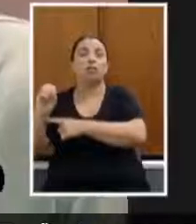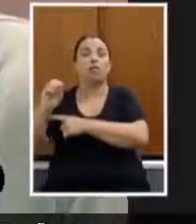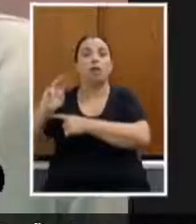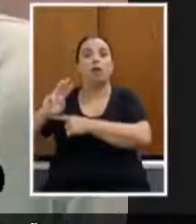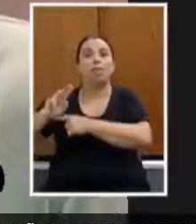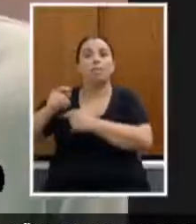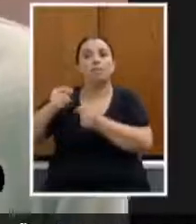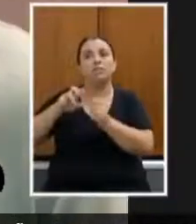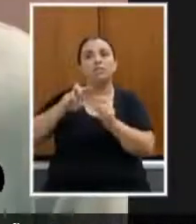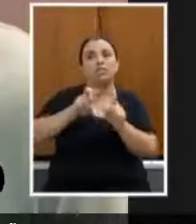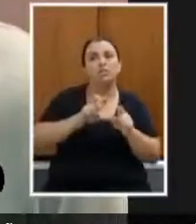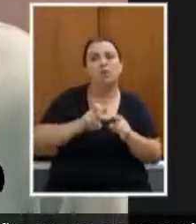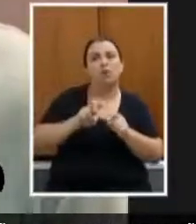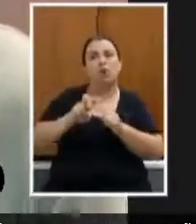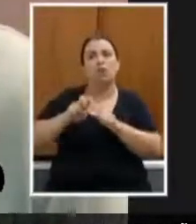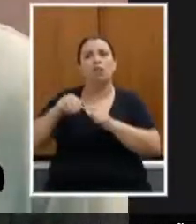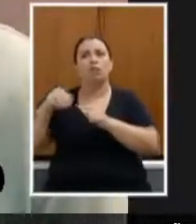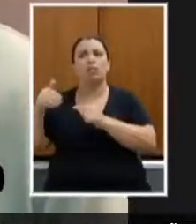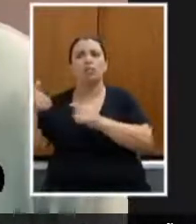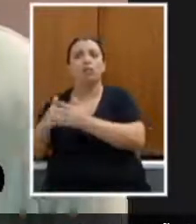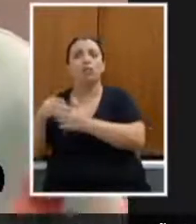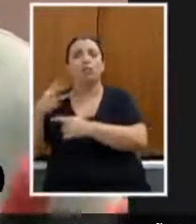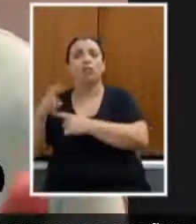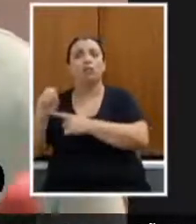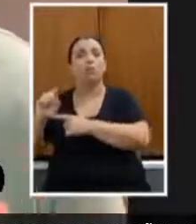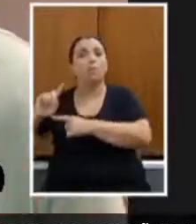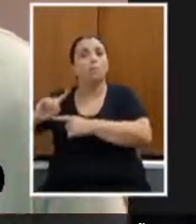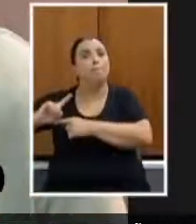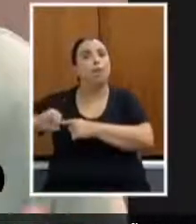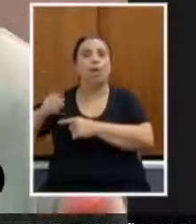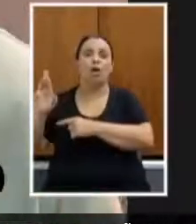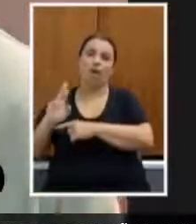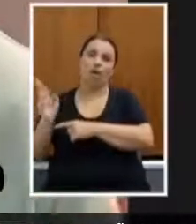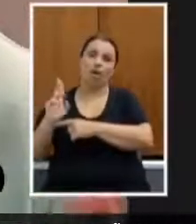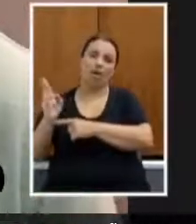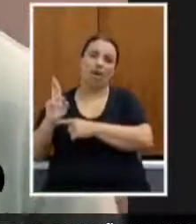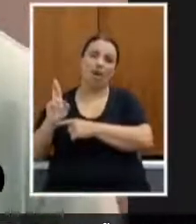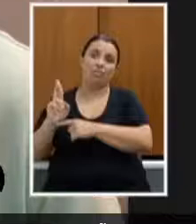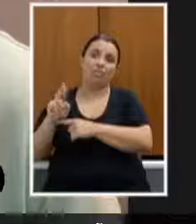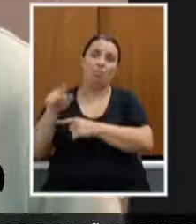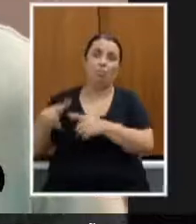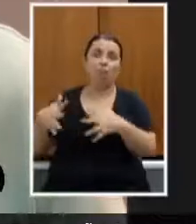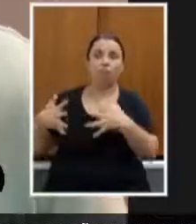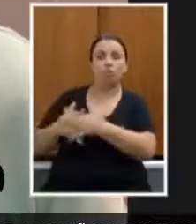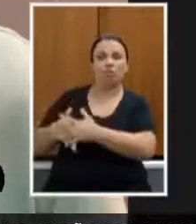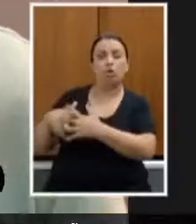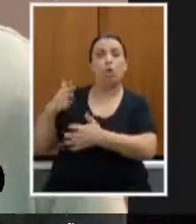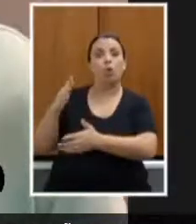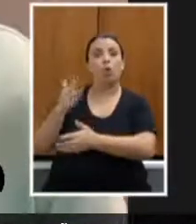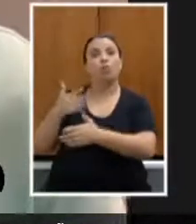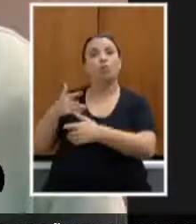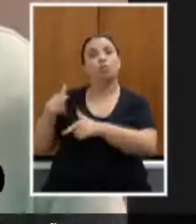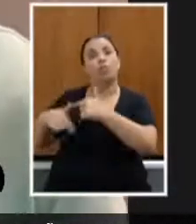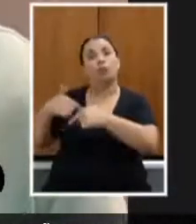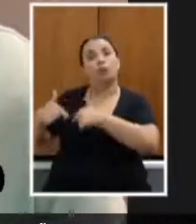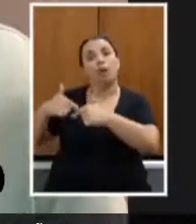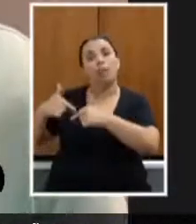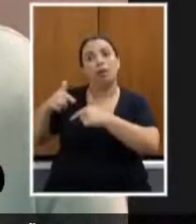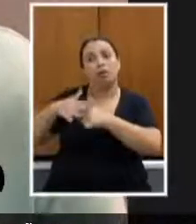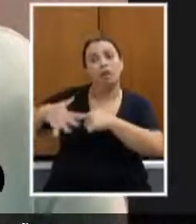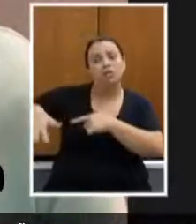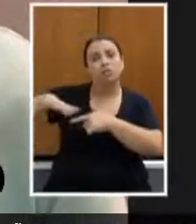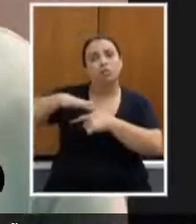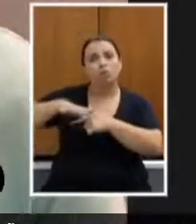impossibilitados de trabalhar em a sua terra, de cultivar a truta, que é algo que a região inteira conhece, usufrui e é